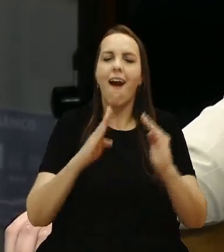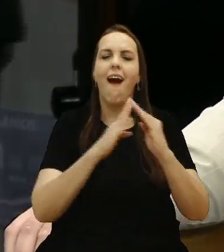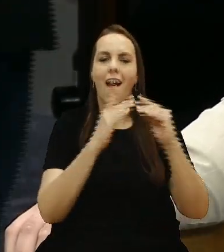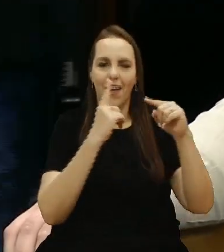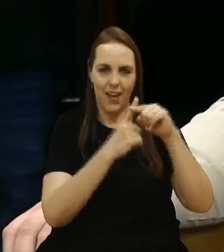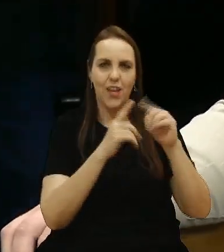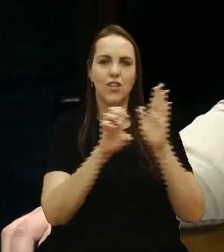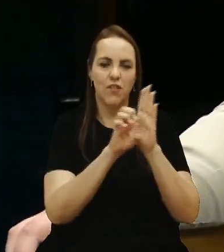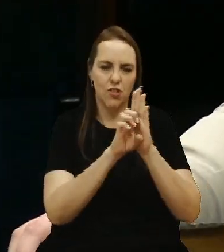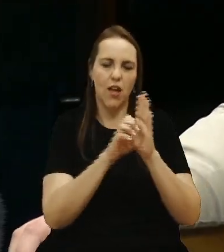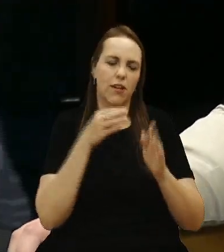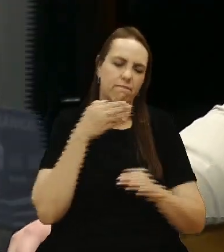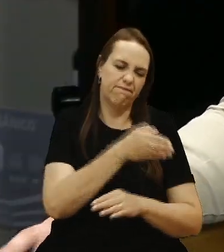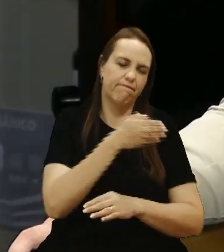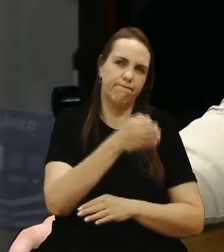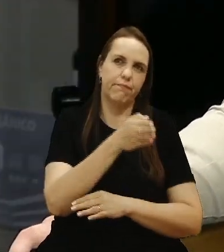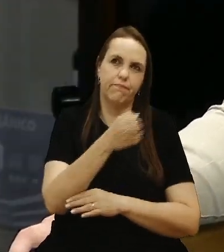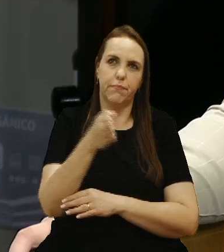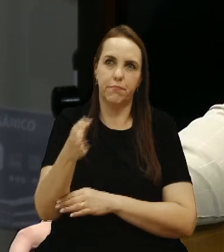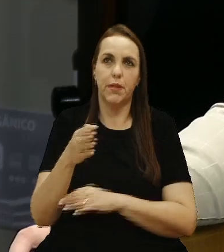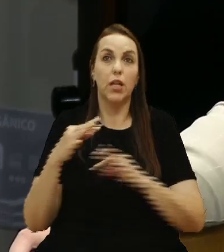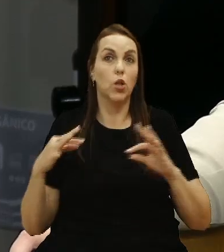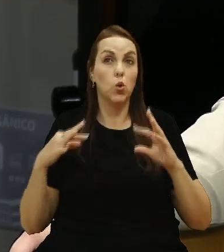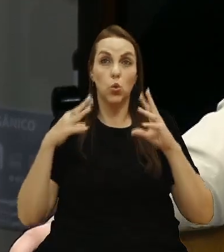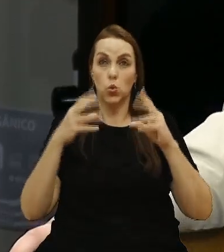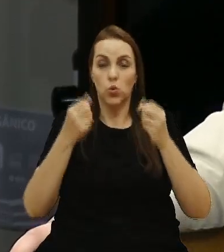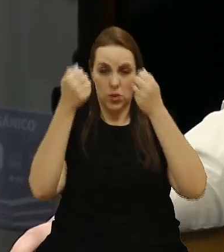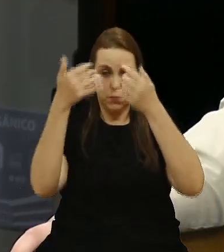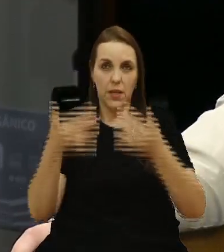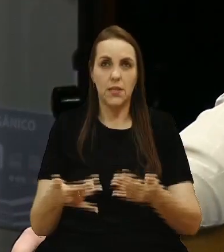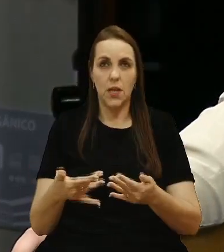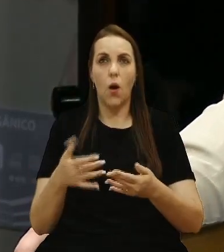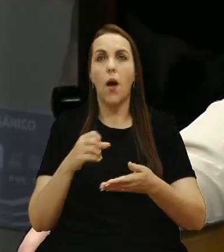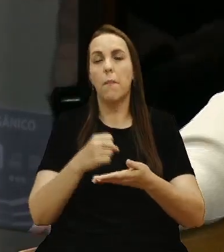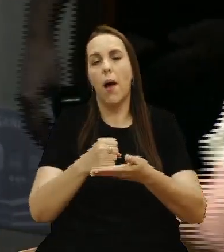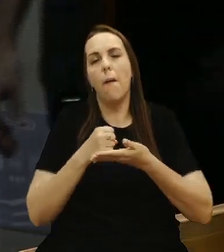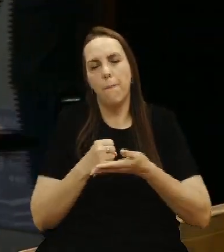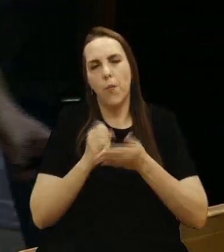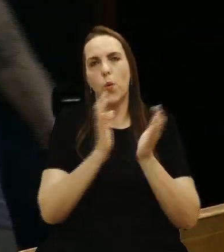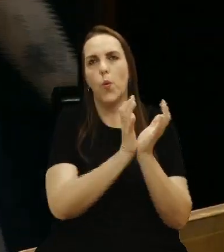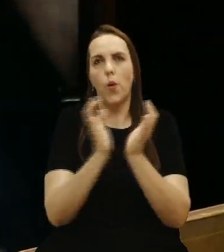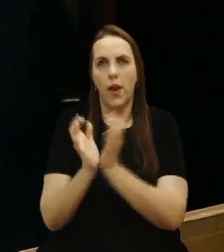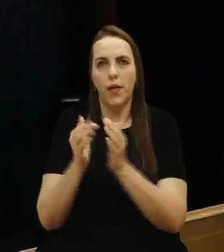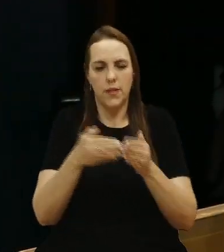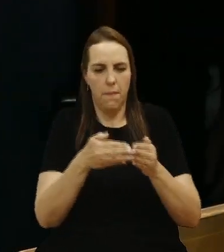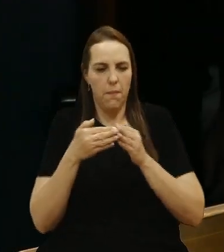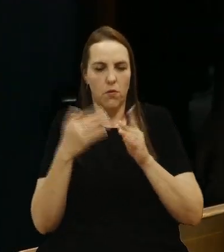estão marcando presença. Obrigado, então, vereador. diante de tudo isso, presidente, eu peço o apoio dos colegas no voto dessa moção de